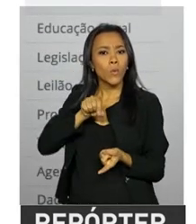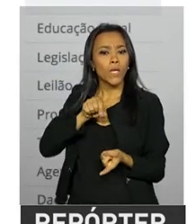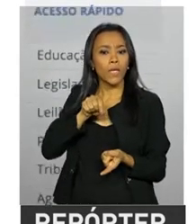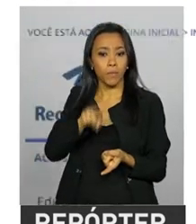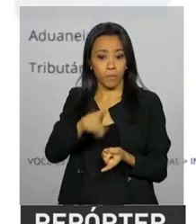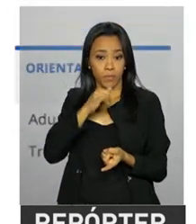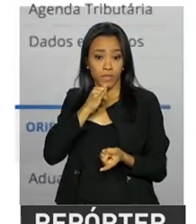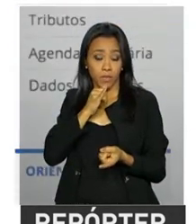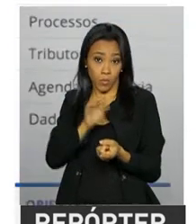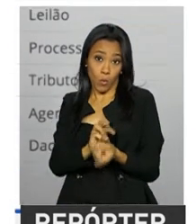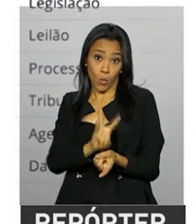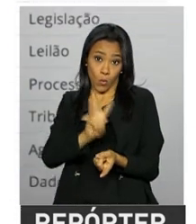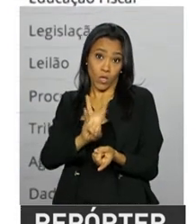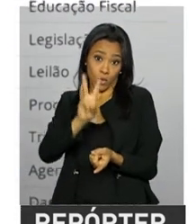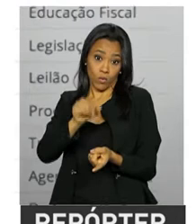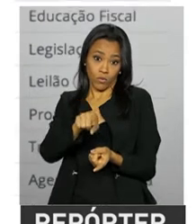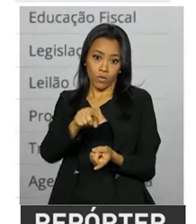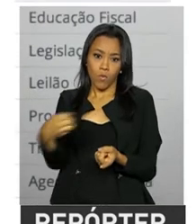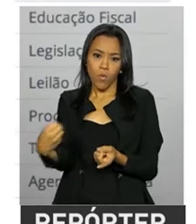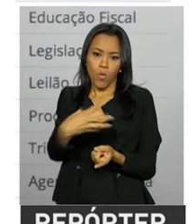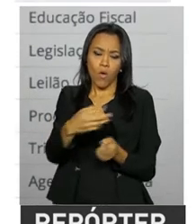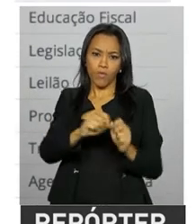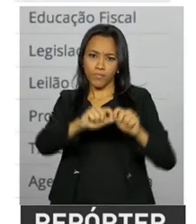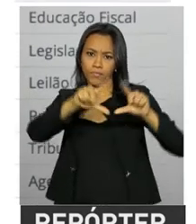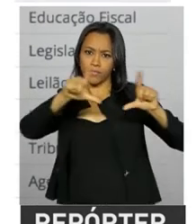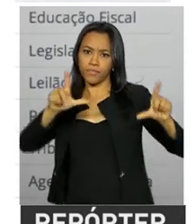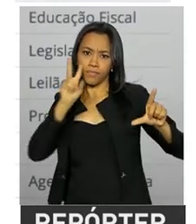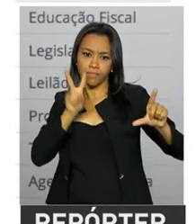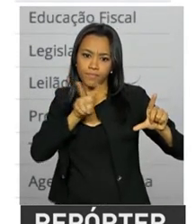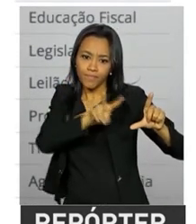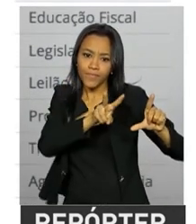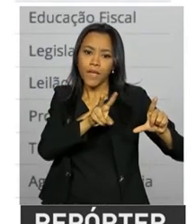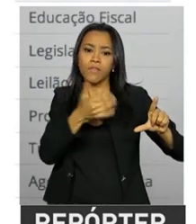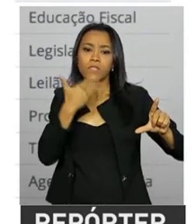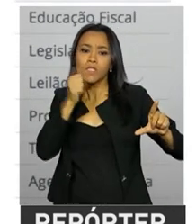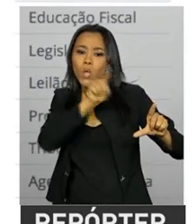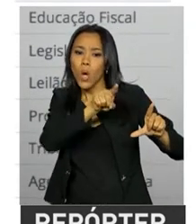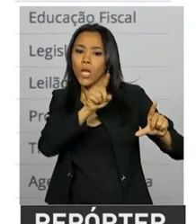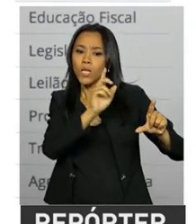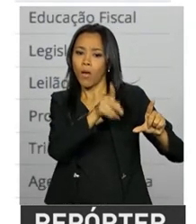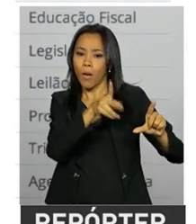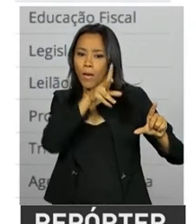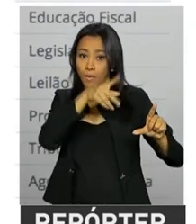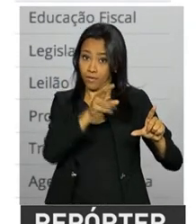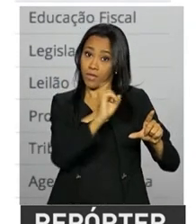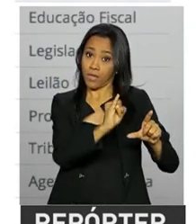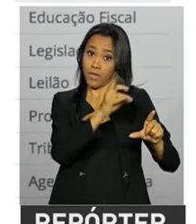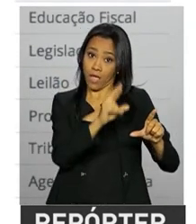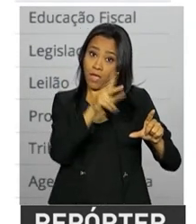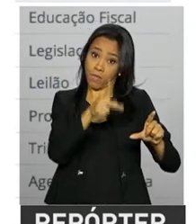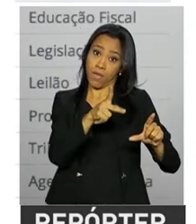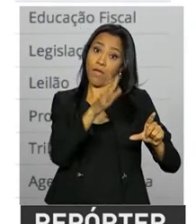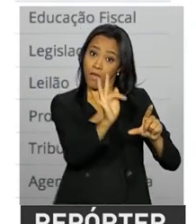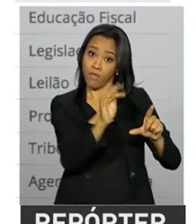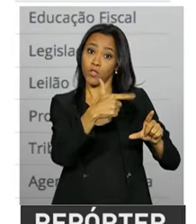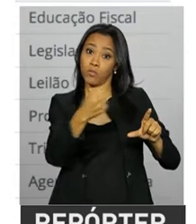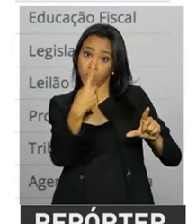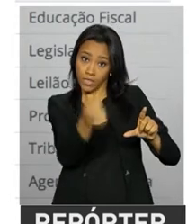escolher o Windows, por exemplo, uma nova janela vai se abrir com as opções Programa IRPF 2017,